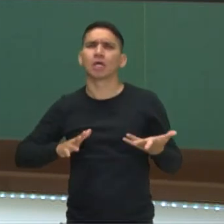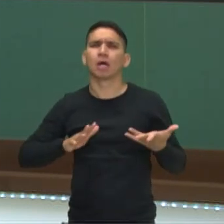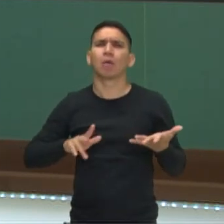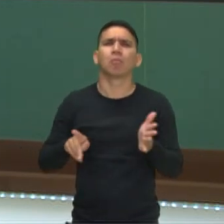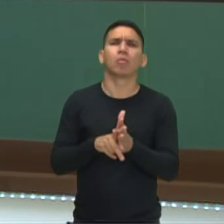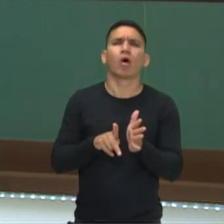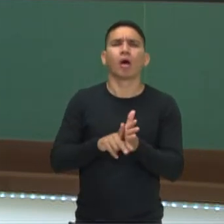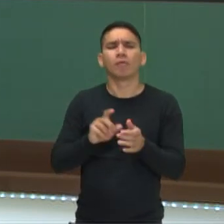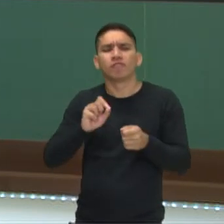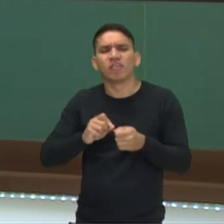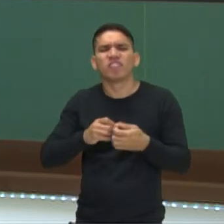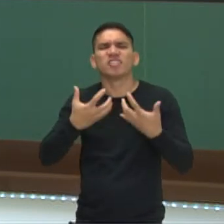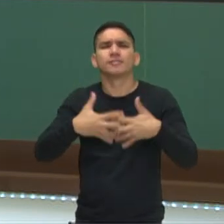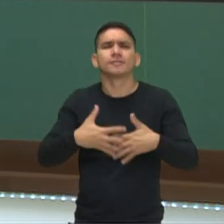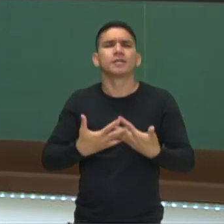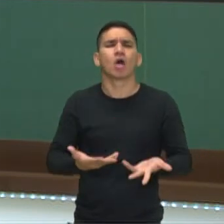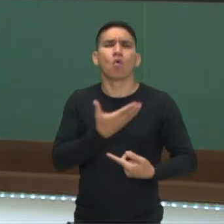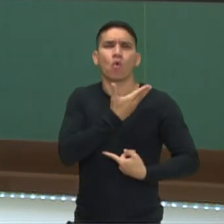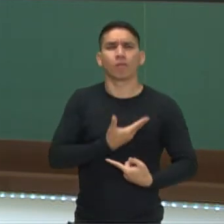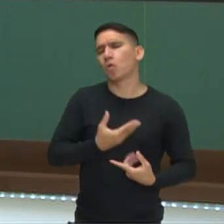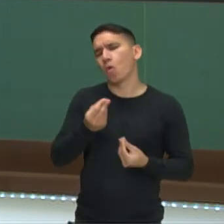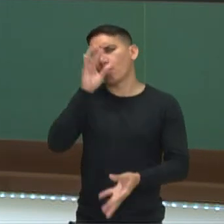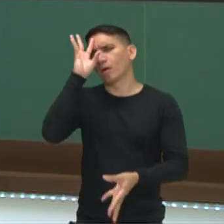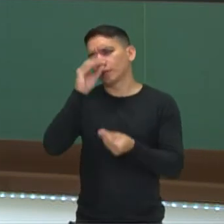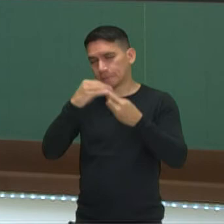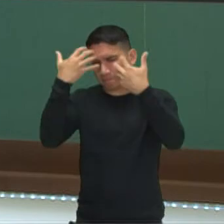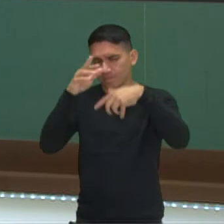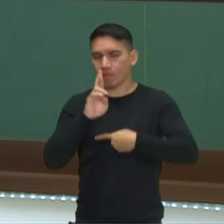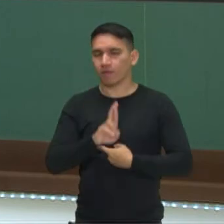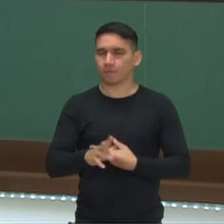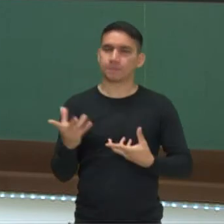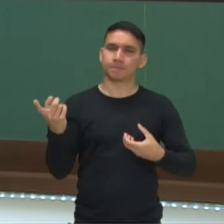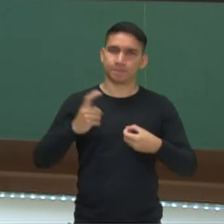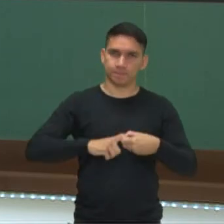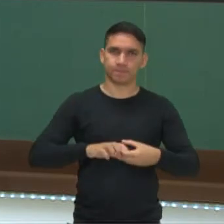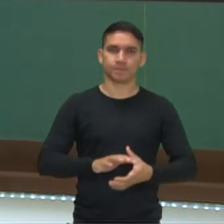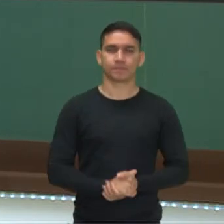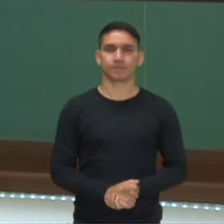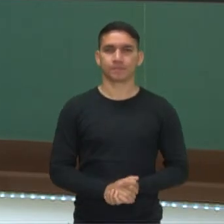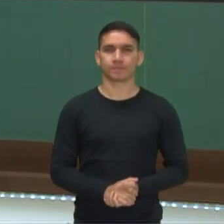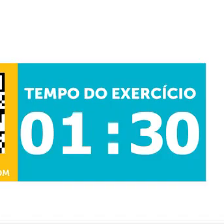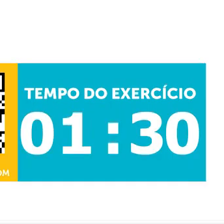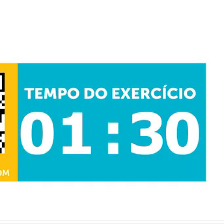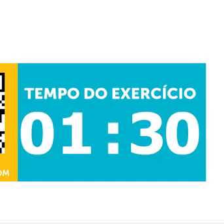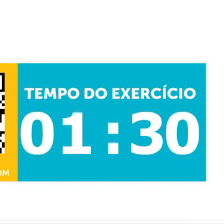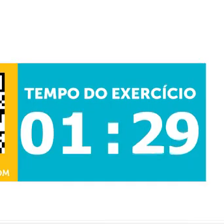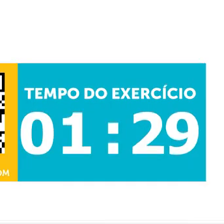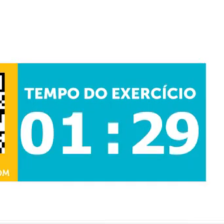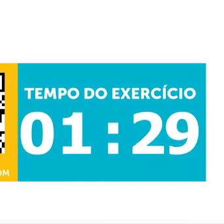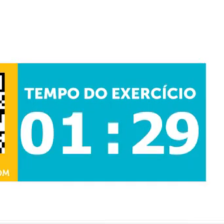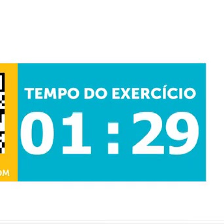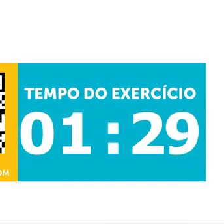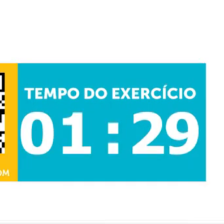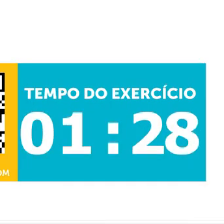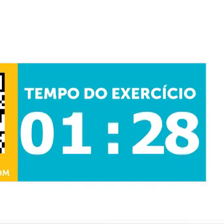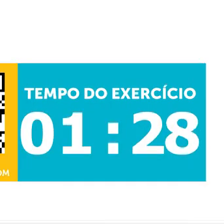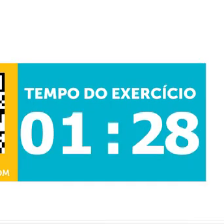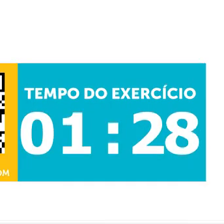gente pode entender isso? Pensa um pouquinho que eu volto já já comentando com vocês essa questão.